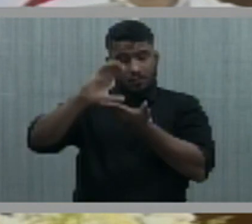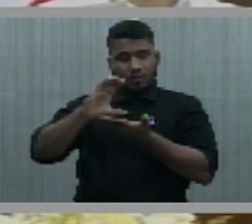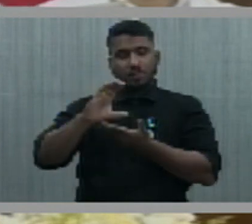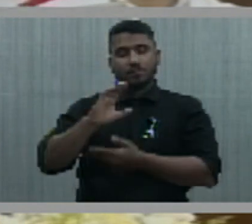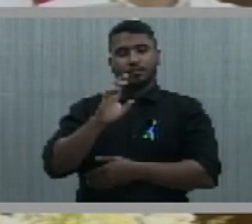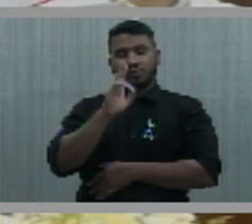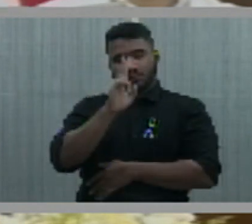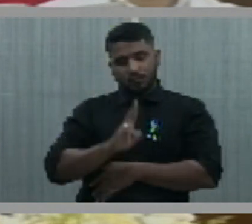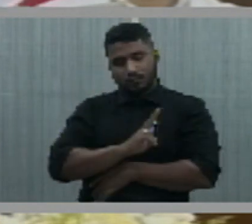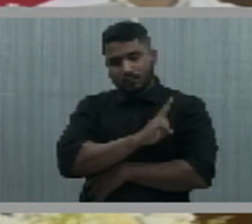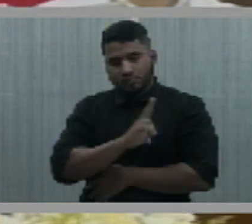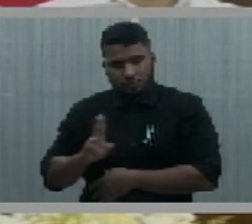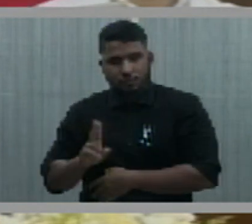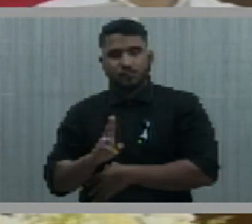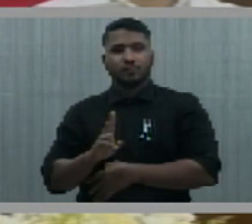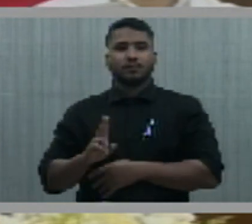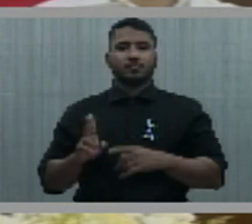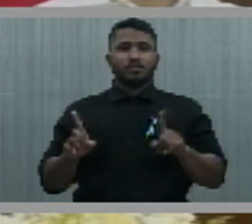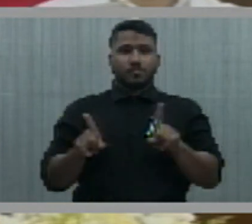pastoral e